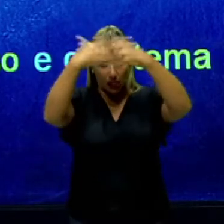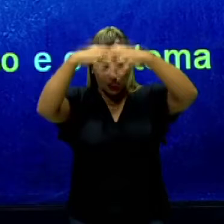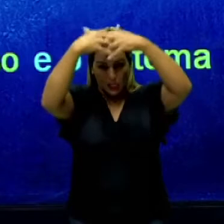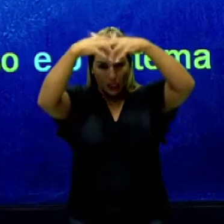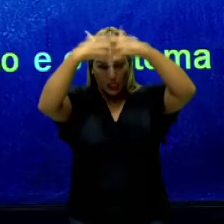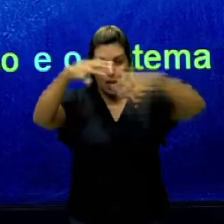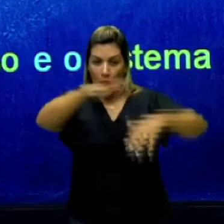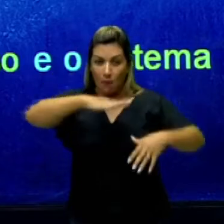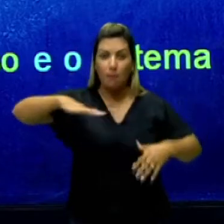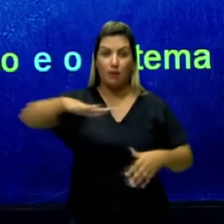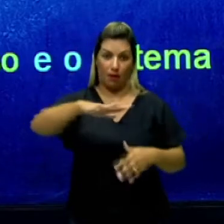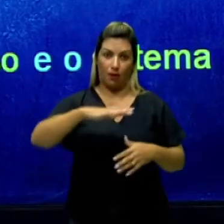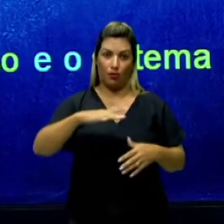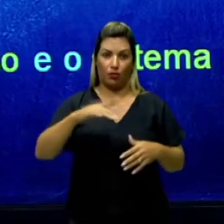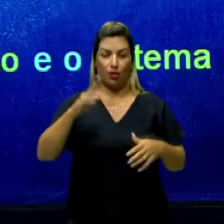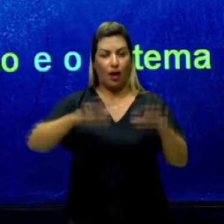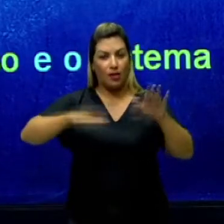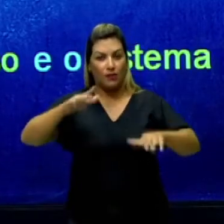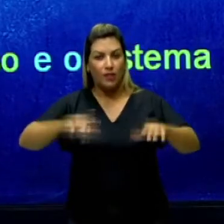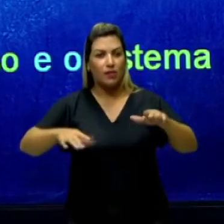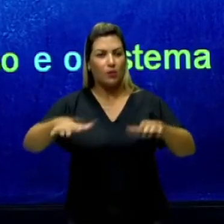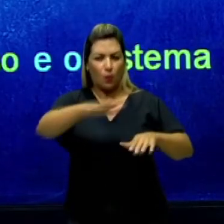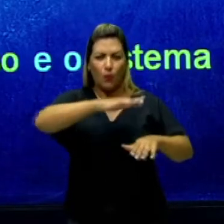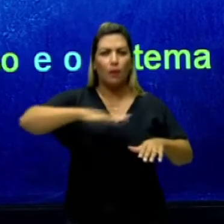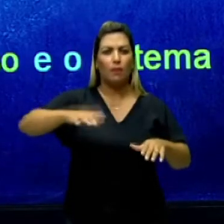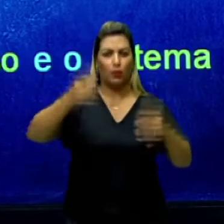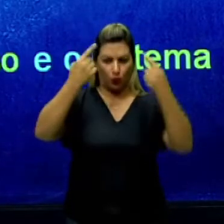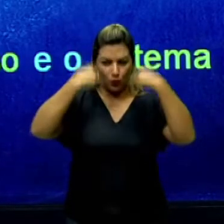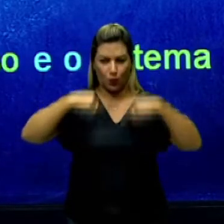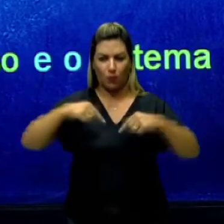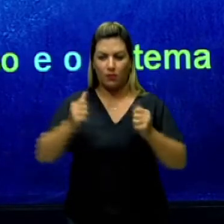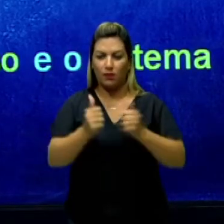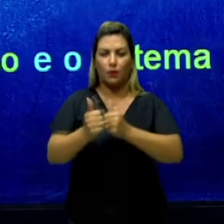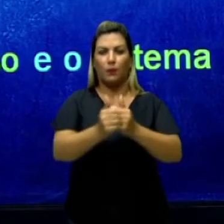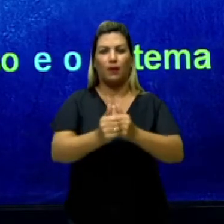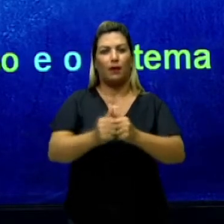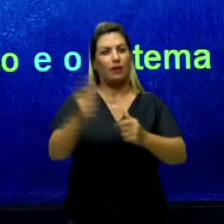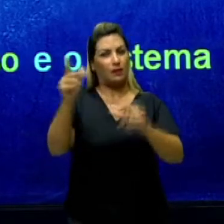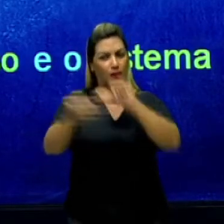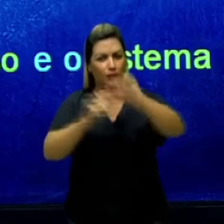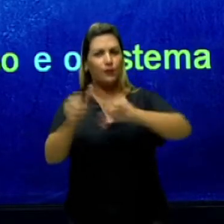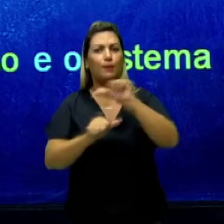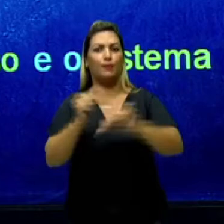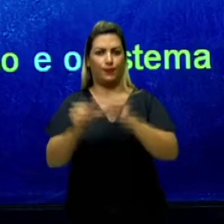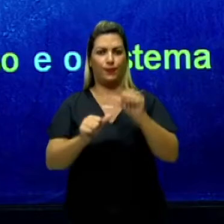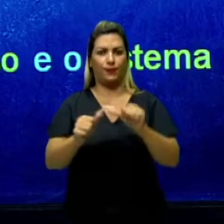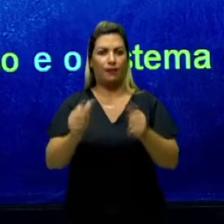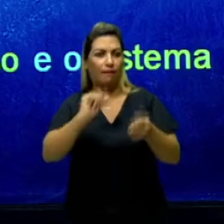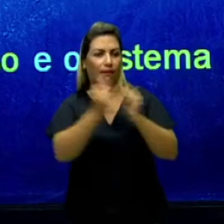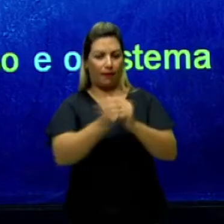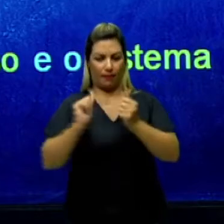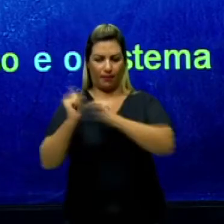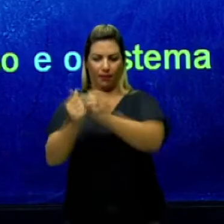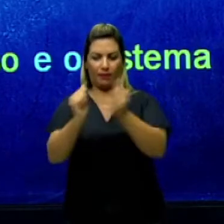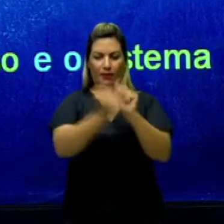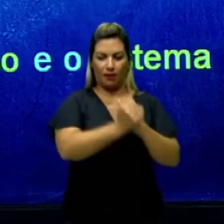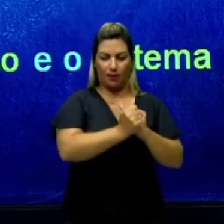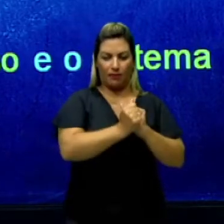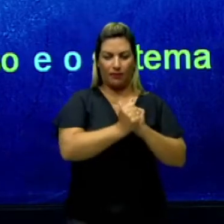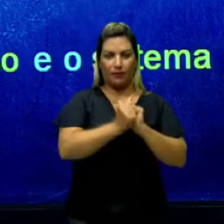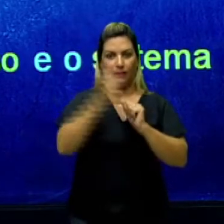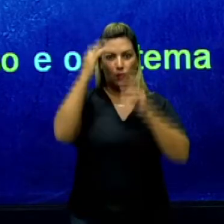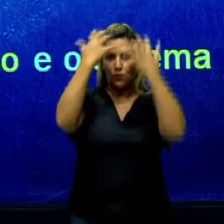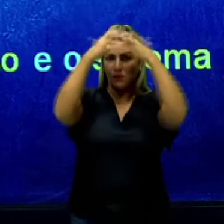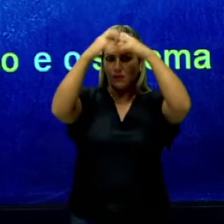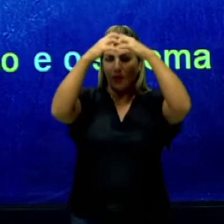Ou seja, o ambiente sofre oscilações e o nosso corpo precisa acompanhar essas oscilações e ele vai se adaptando. E essa